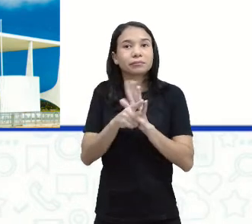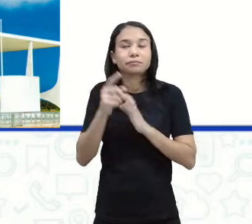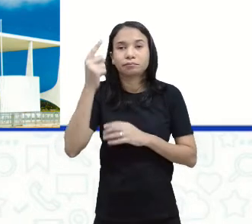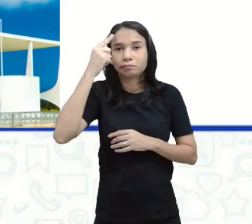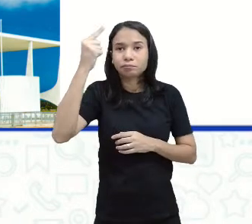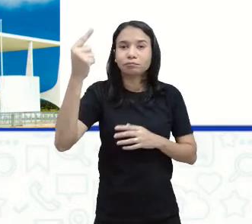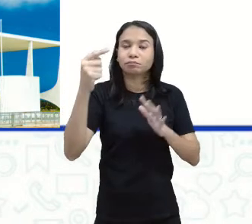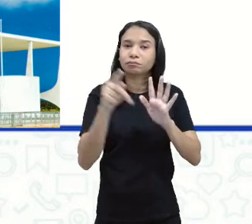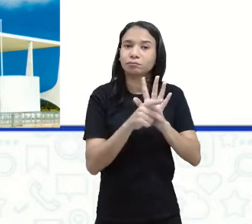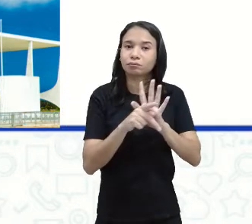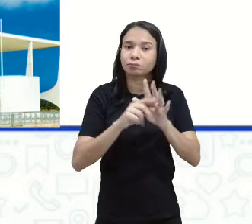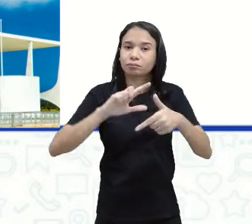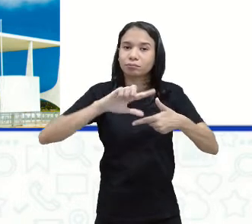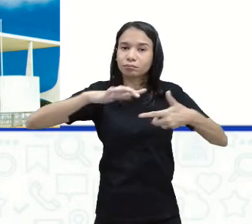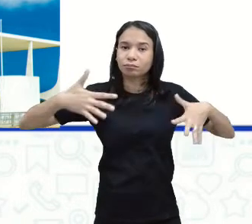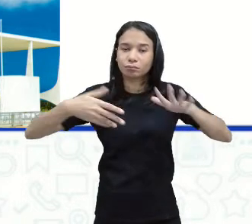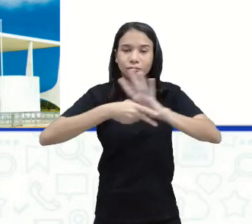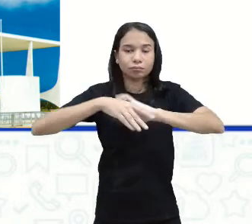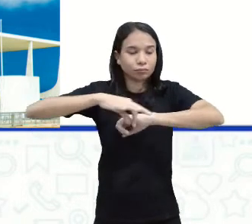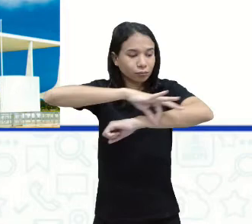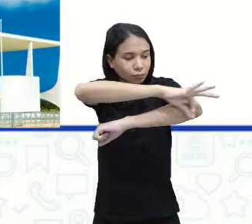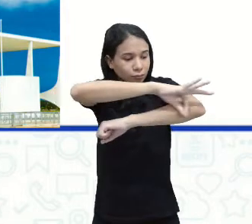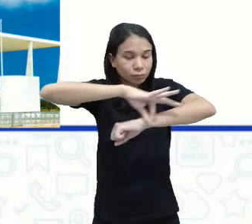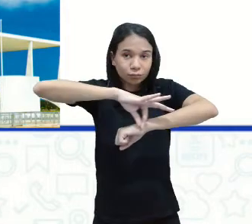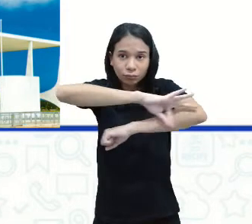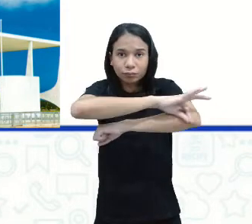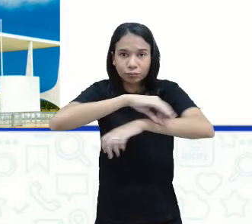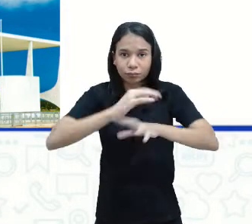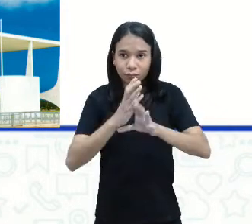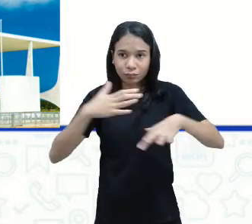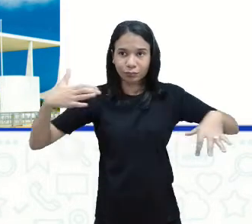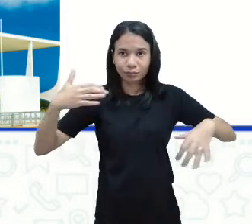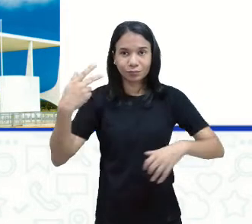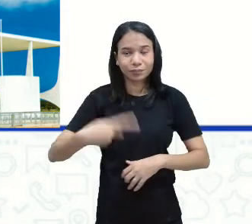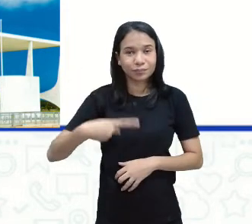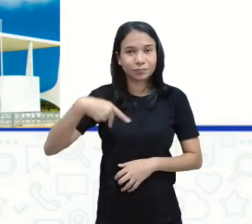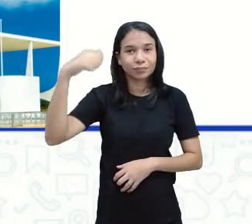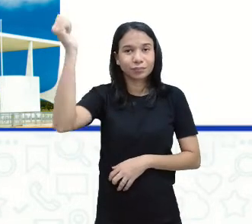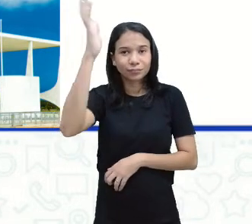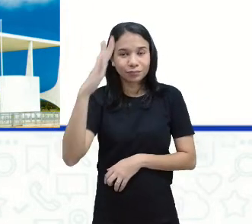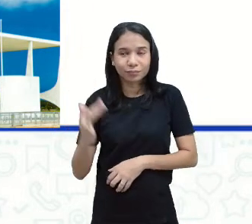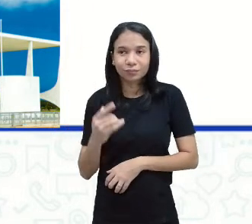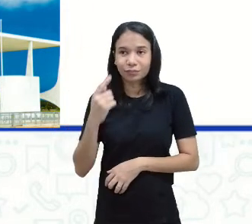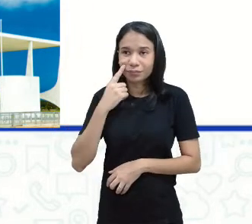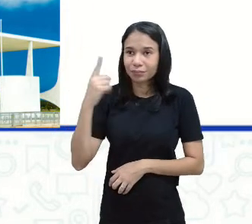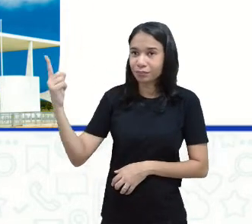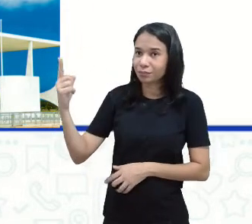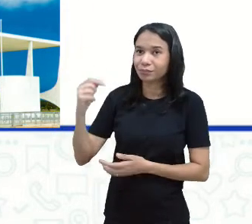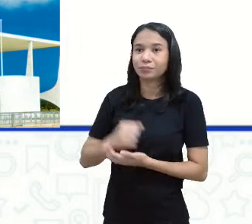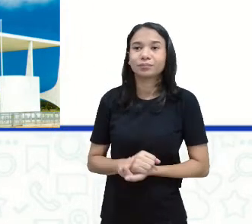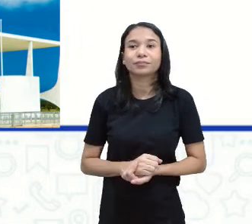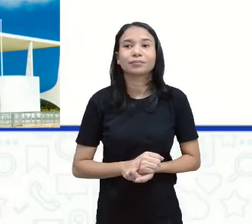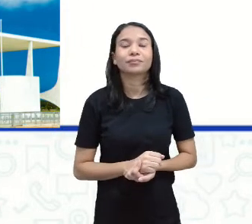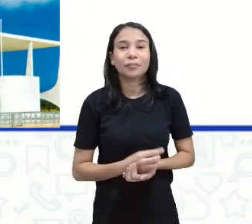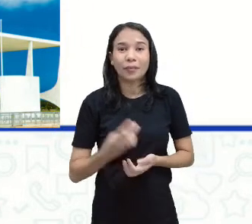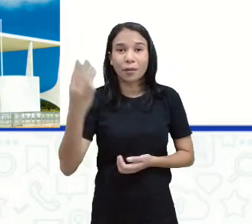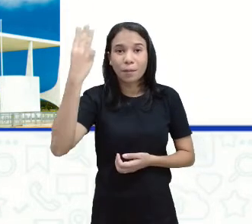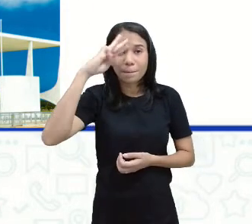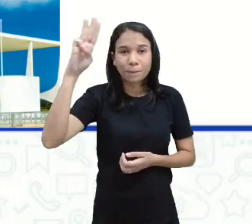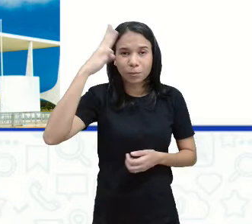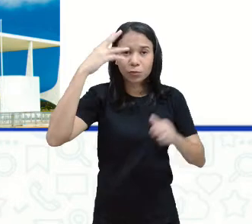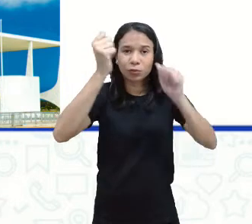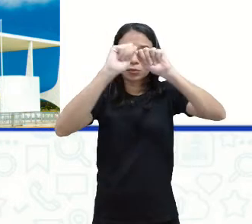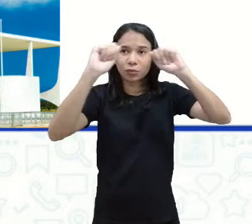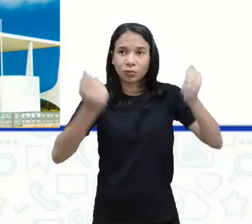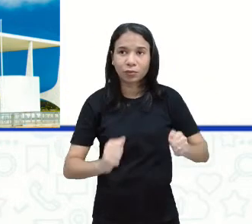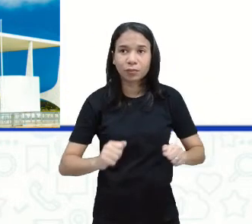moderno na arquitetura. Então, vocês têm aí 2 exemplos brasileiros, que é ali o Museu de Arte, né, de São Paulo,